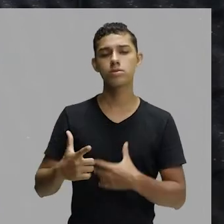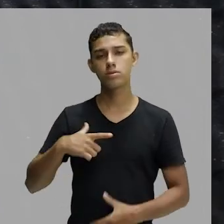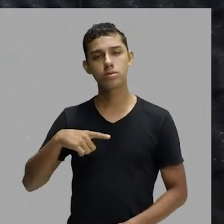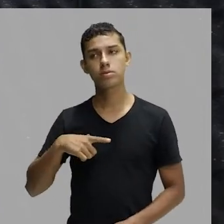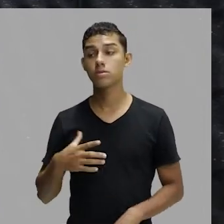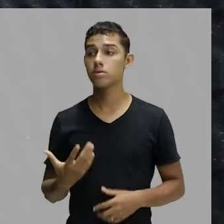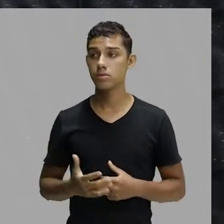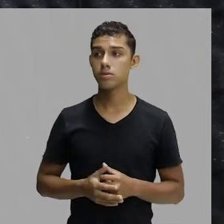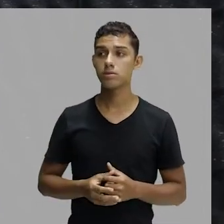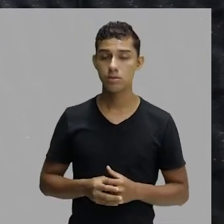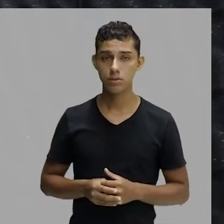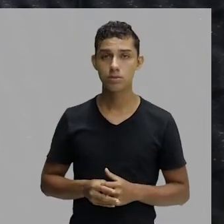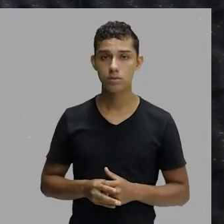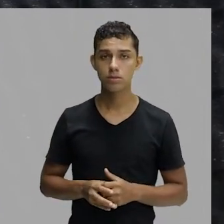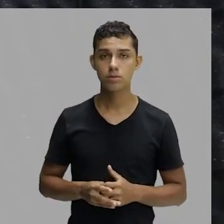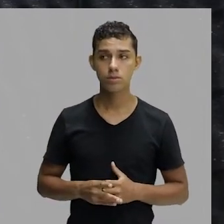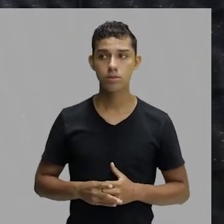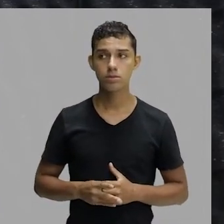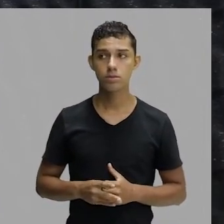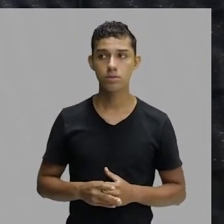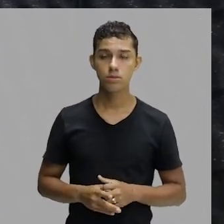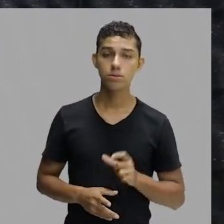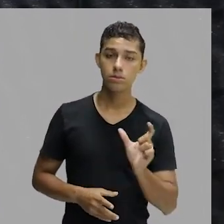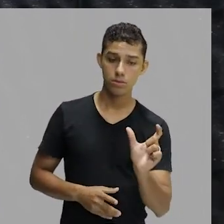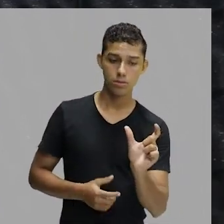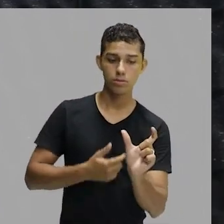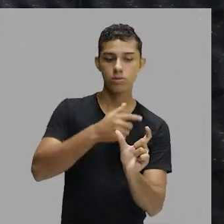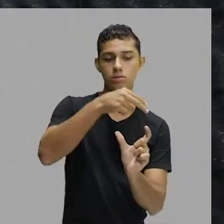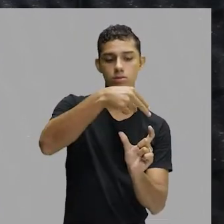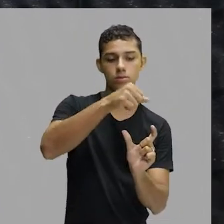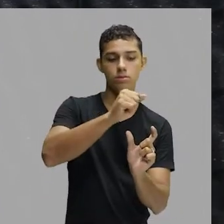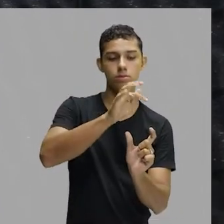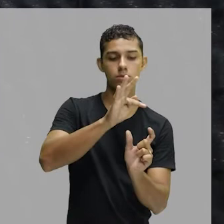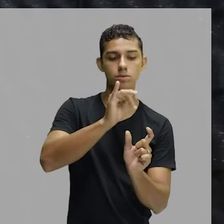obter? Turma, no caso do naftaleno,